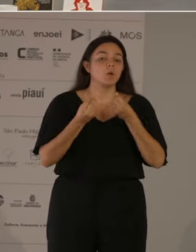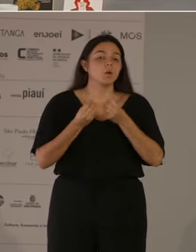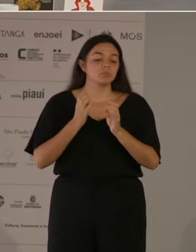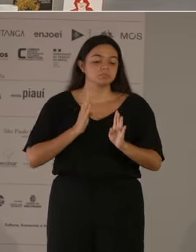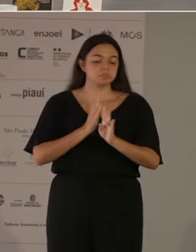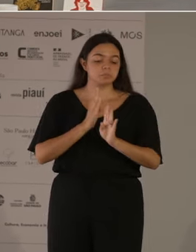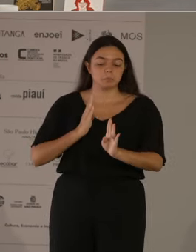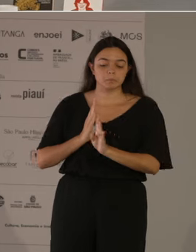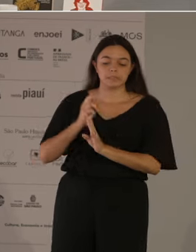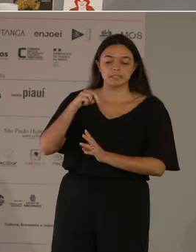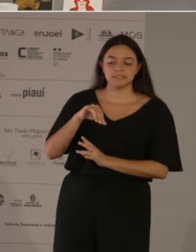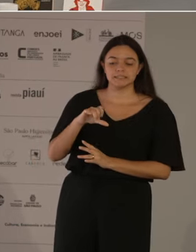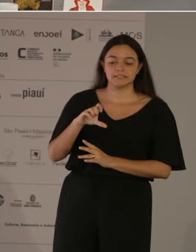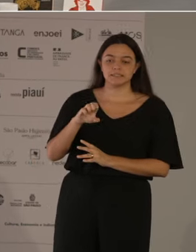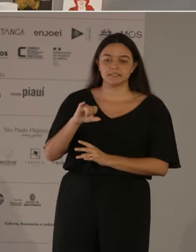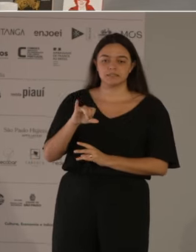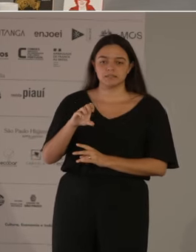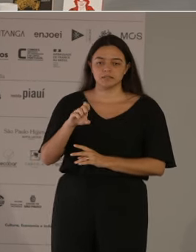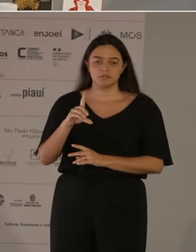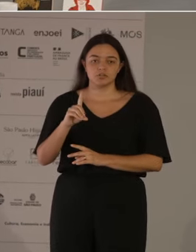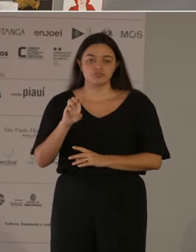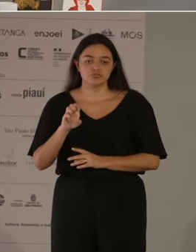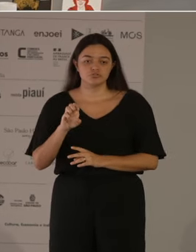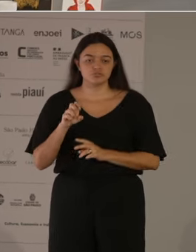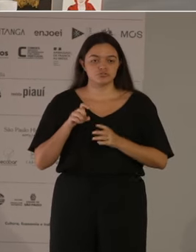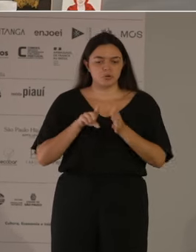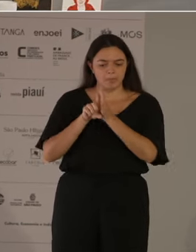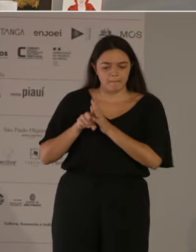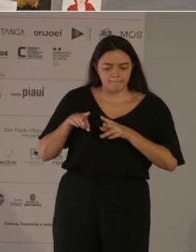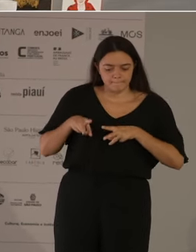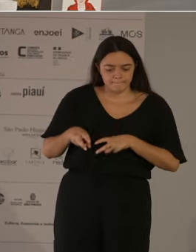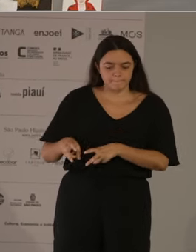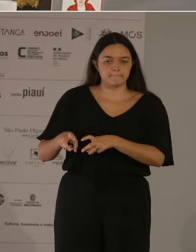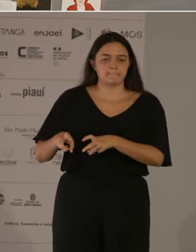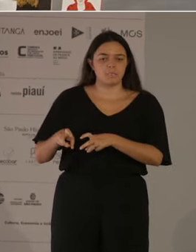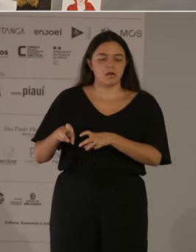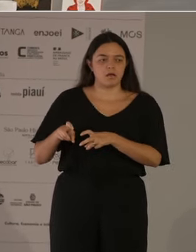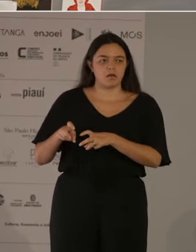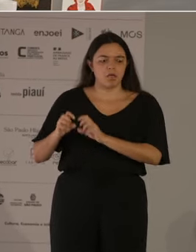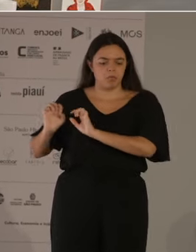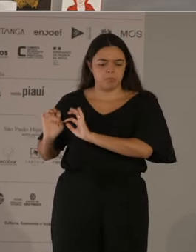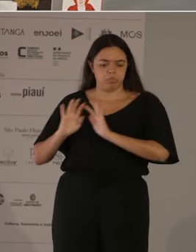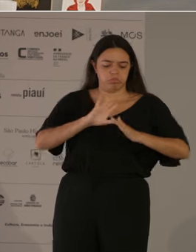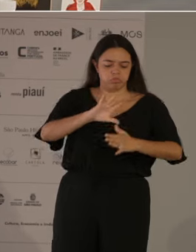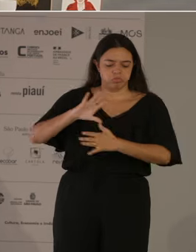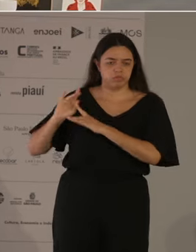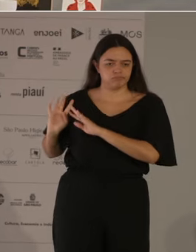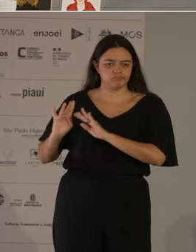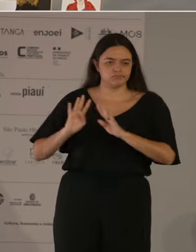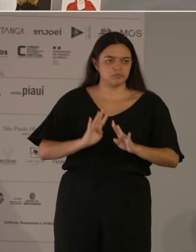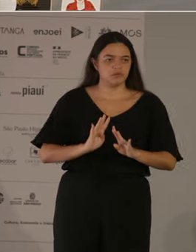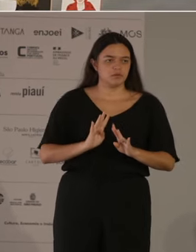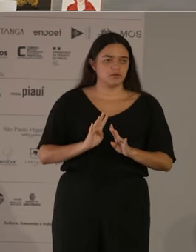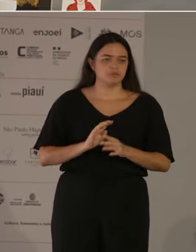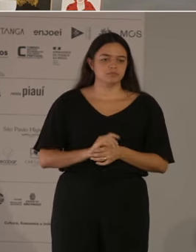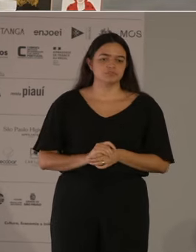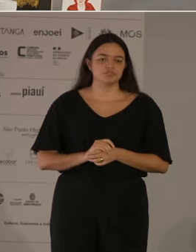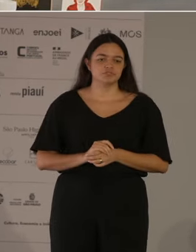que aumentaram a discussão arqueológica sobre a datação das ocupações humanas nas Américas? Você podia fazer uma versão